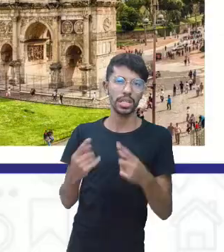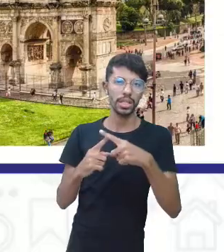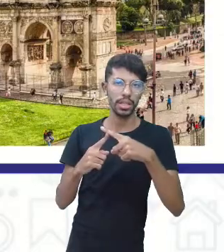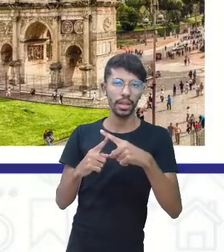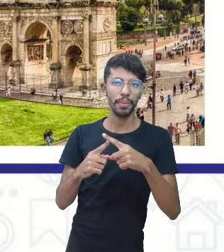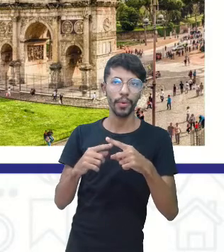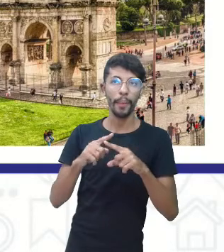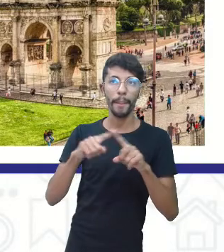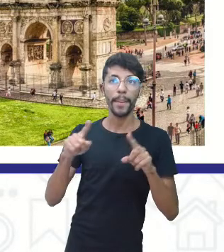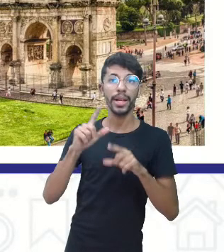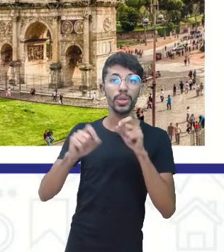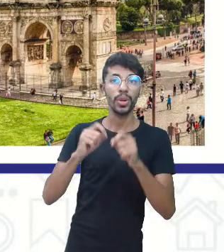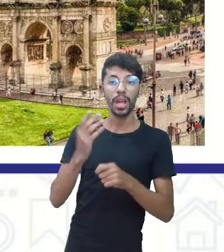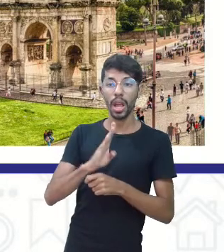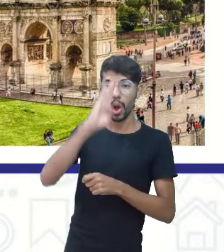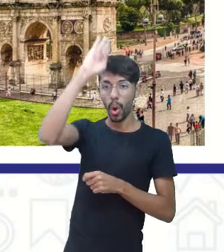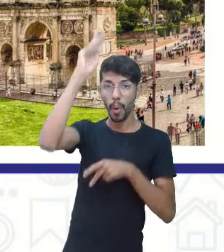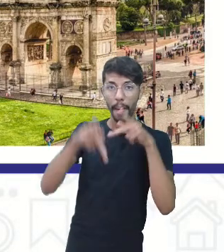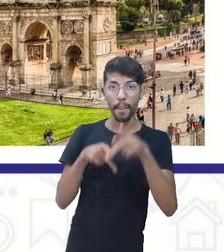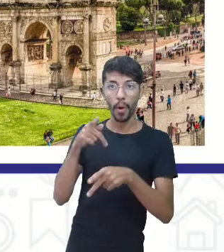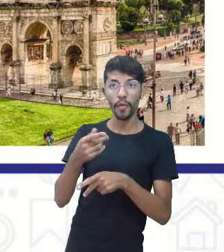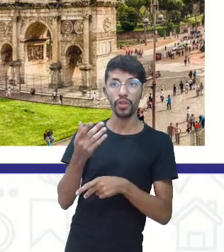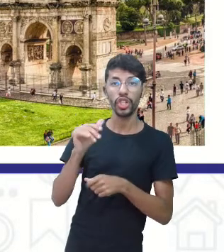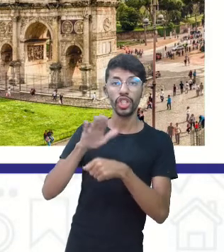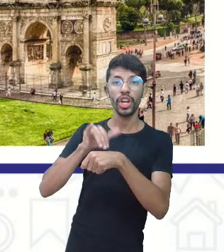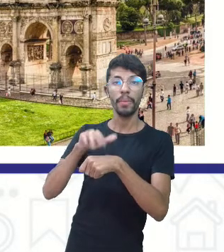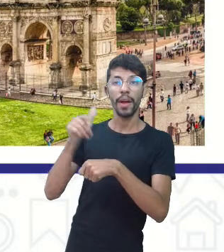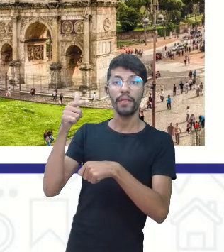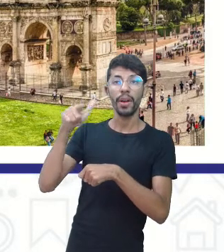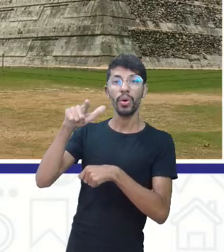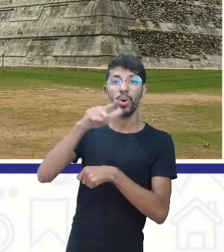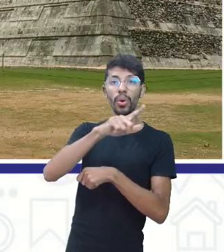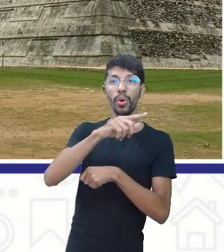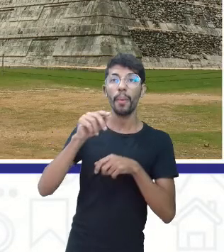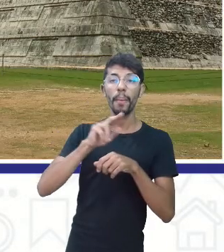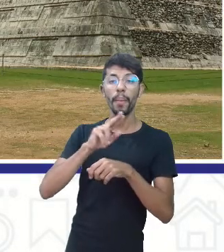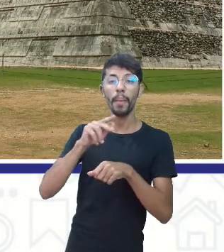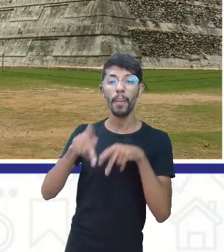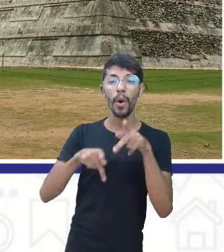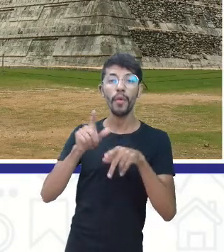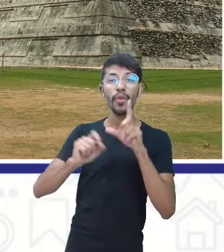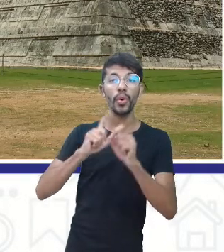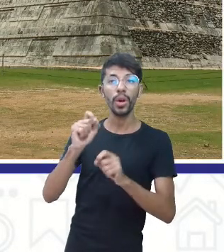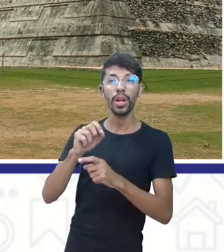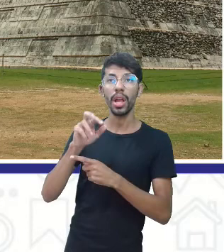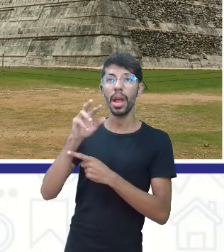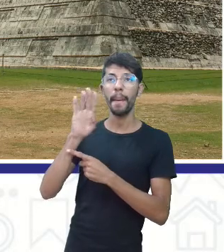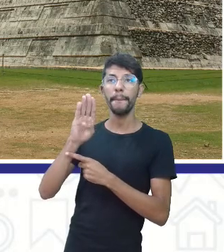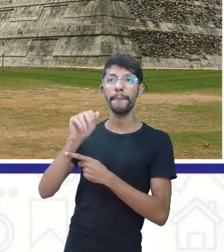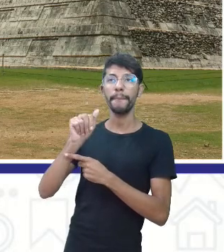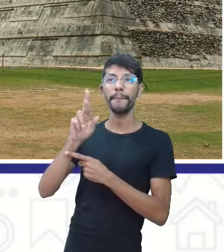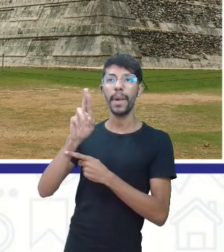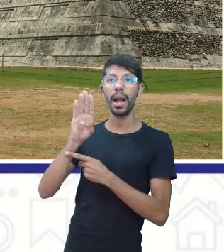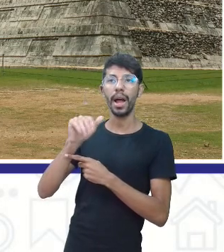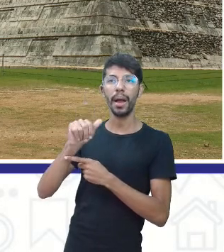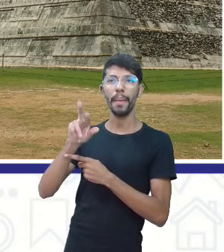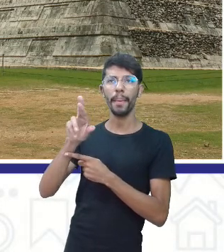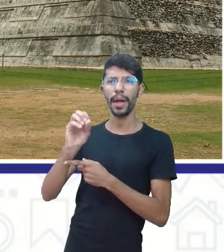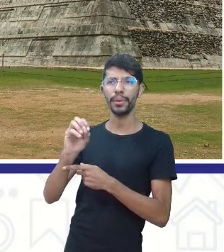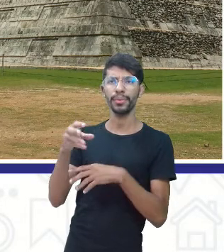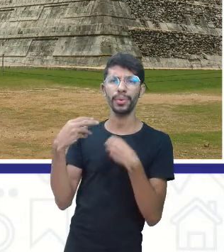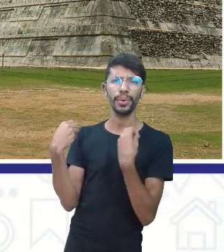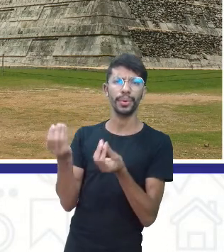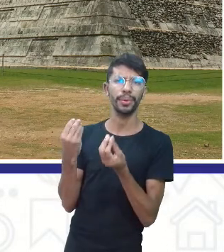isso a gente precisa pensar Roma e a civilização. Que ideias são essas, tá certo? Então, bom, mudei essa imagem aí para